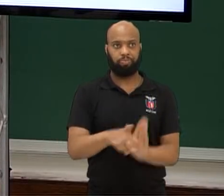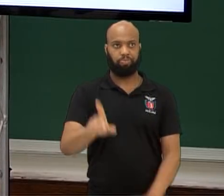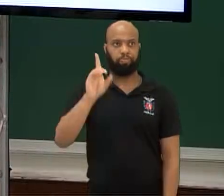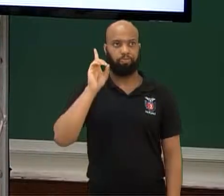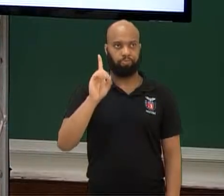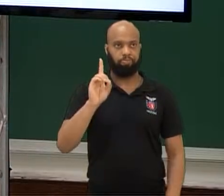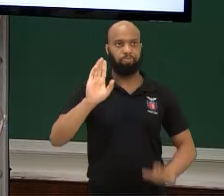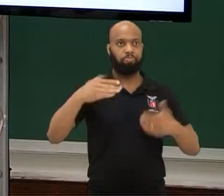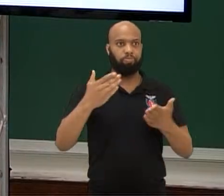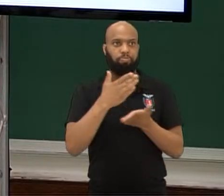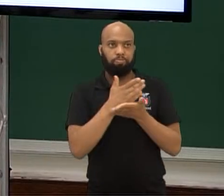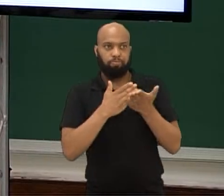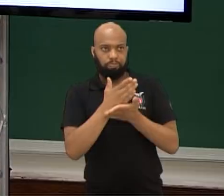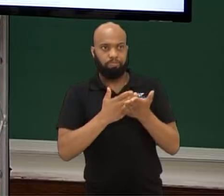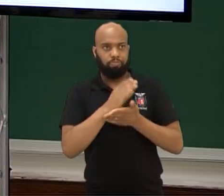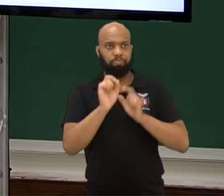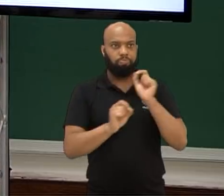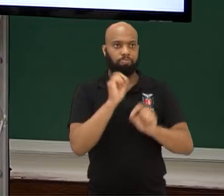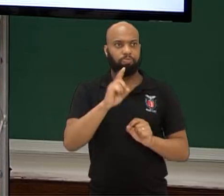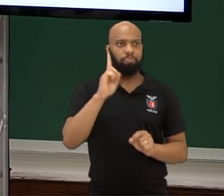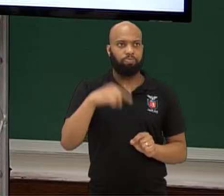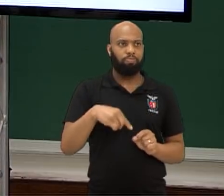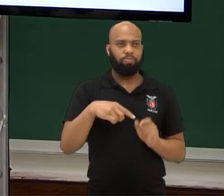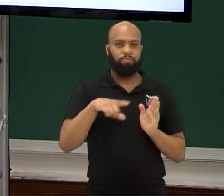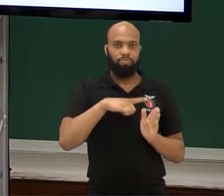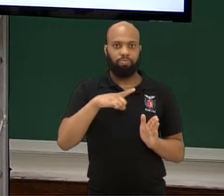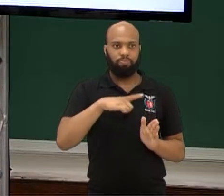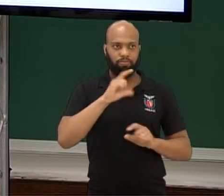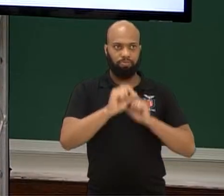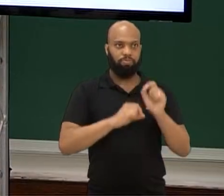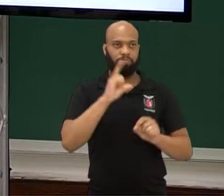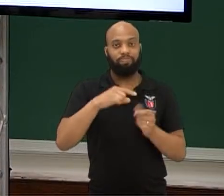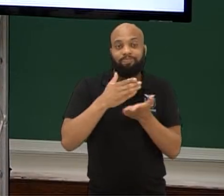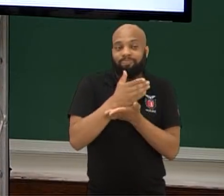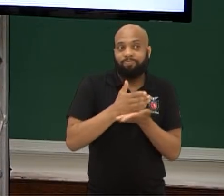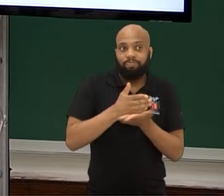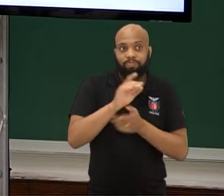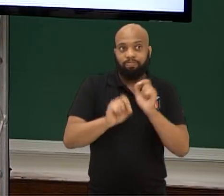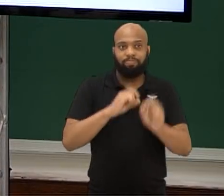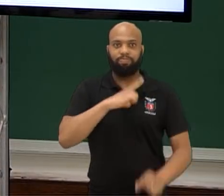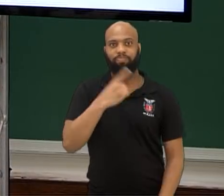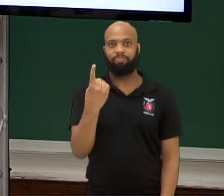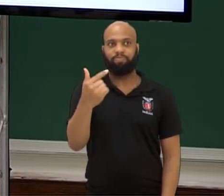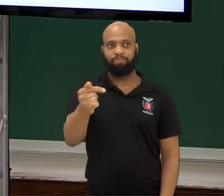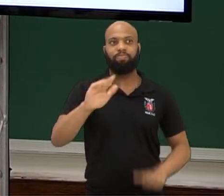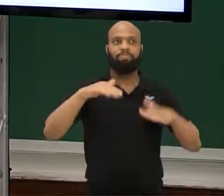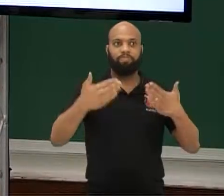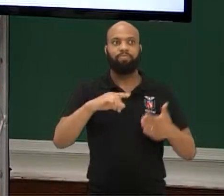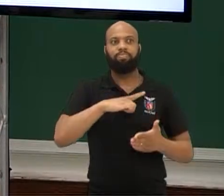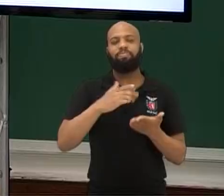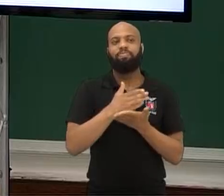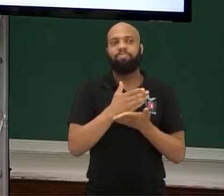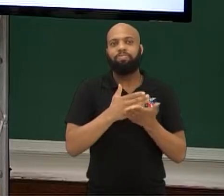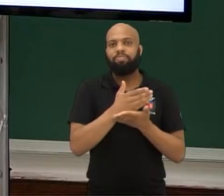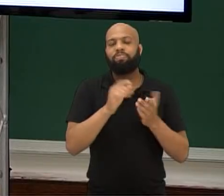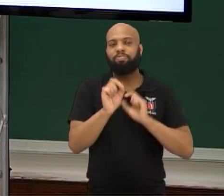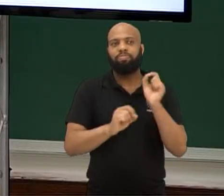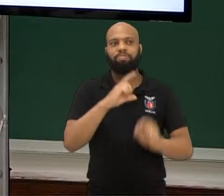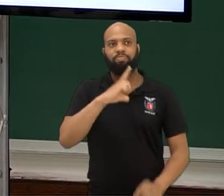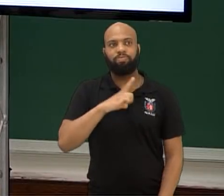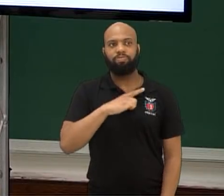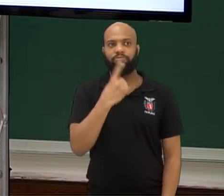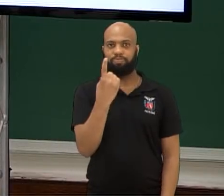Então, a metade, né, do centro da minha roda até a sua extremidade, ela tem 17. Então, a metade da minha roda